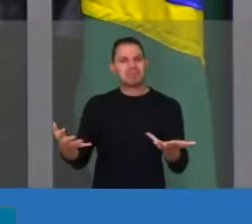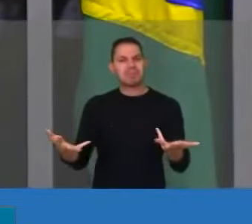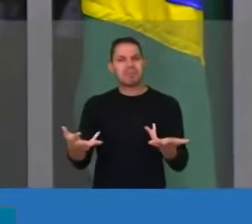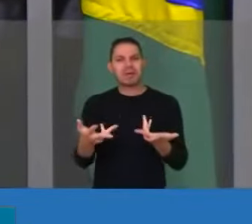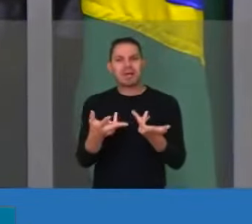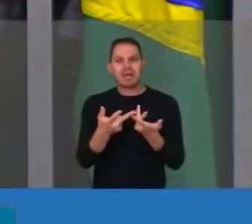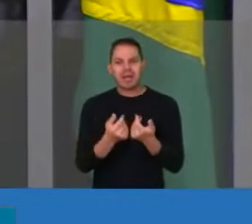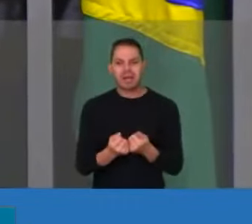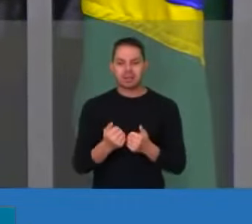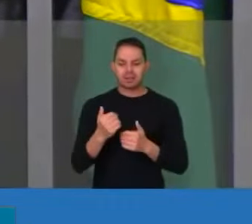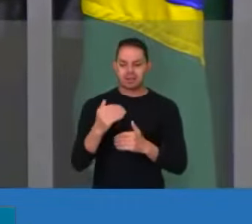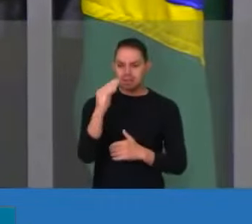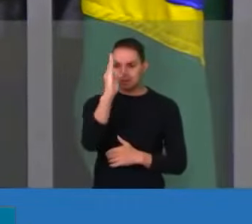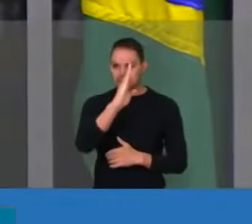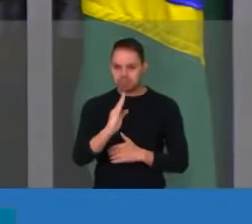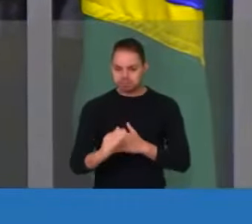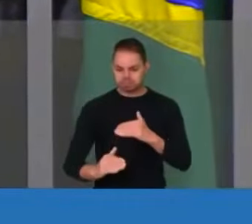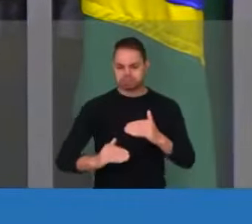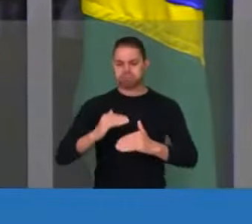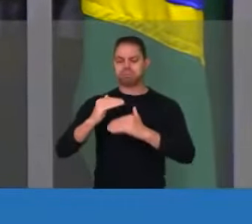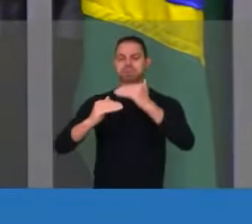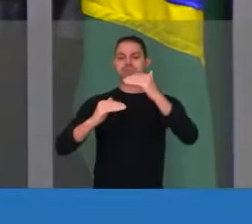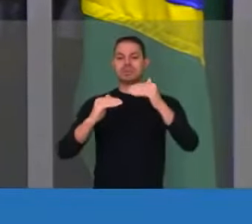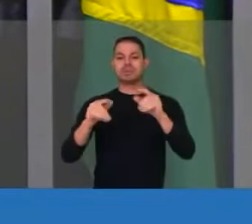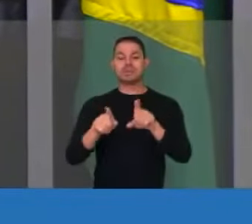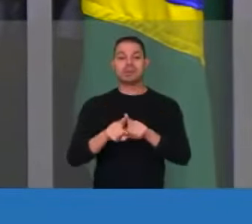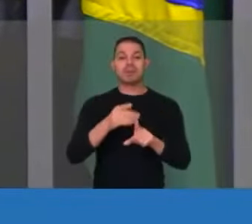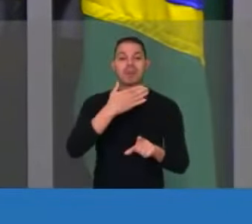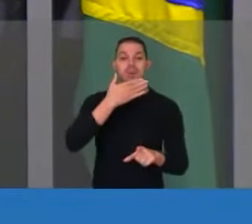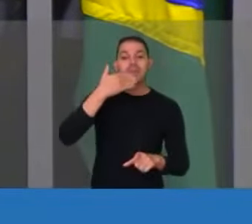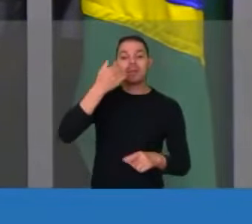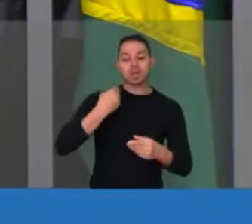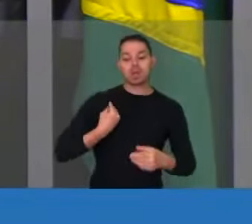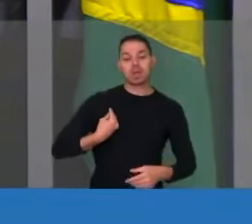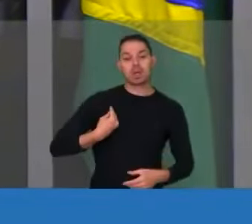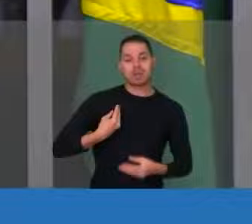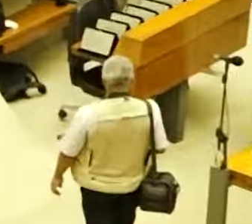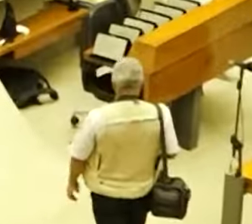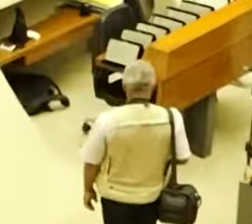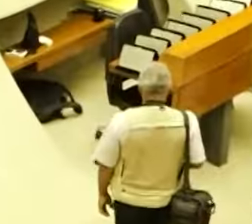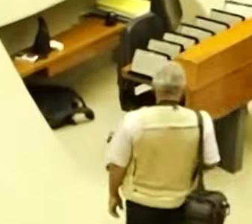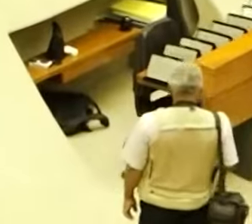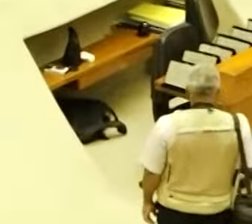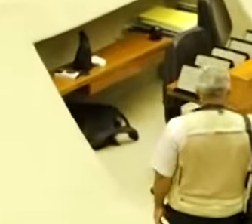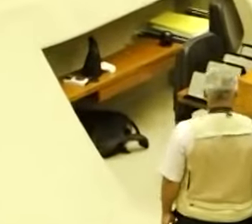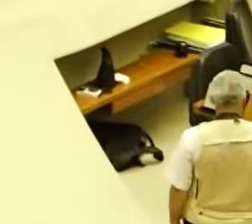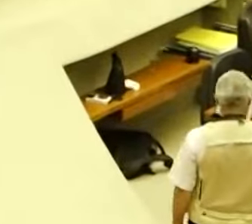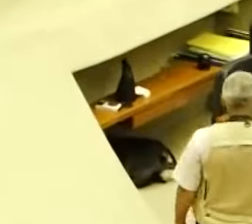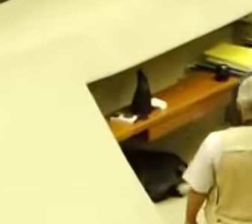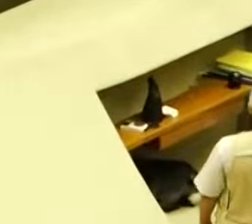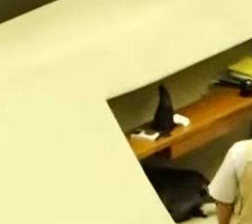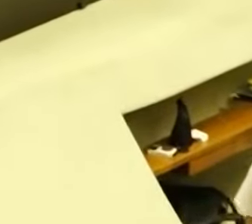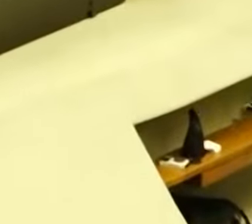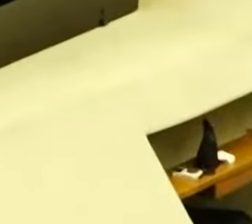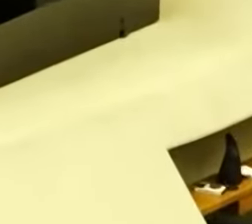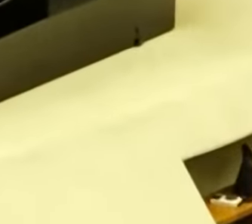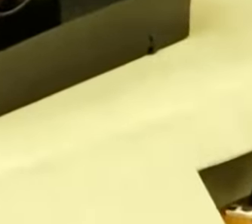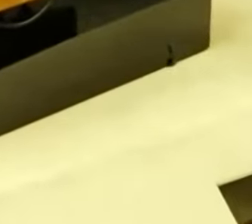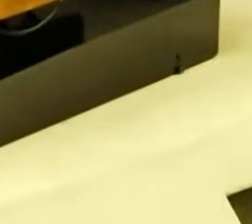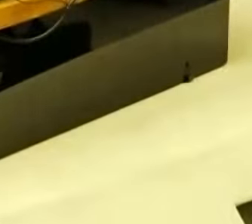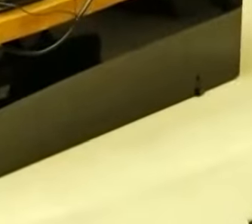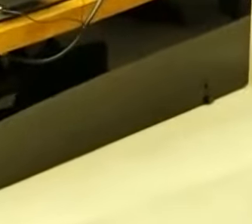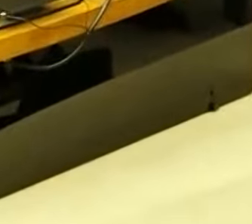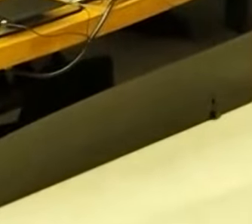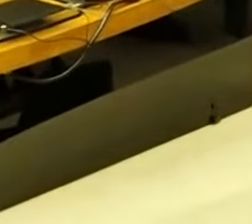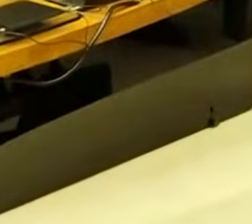desenvolvimento do nosso país e principalmente com a melhoria da qualidade de vida das pessoas os parlamentares também comemoraram o dia